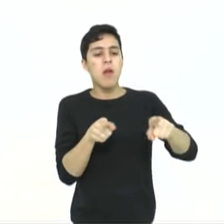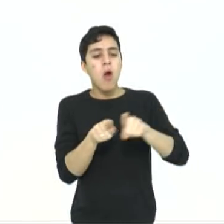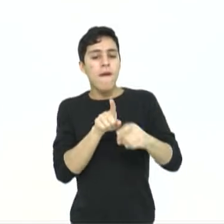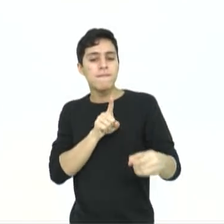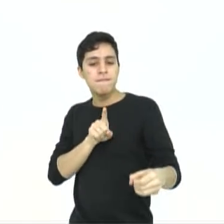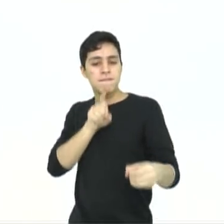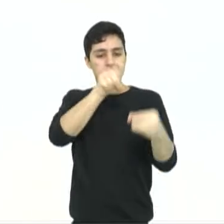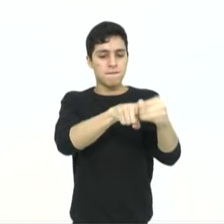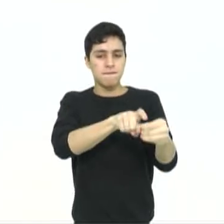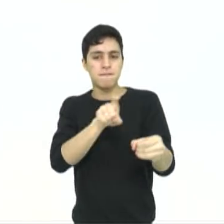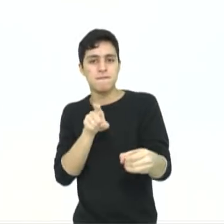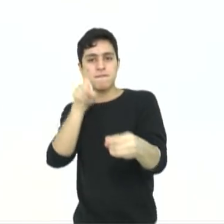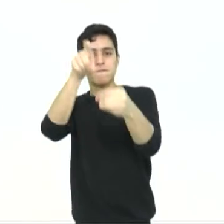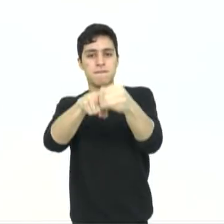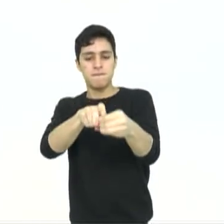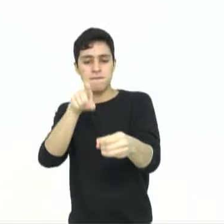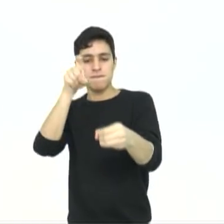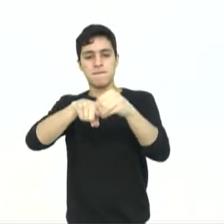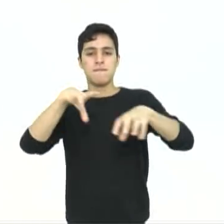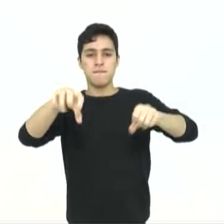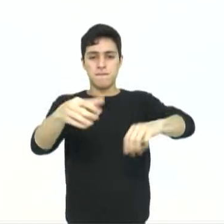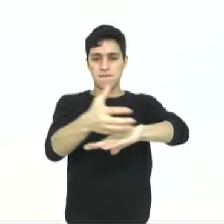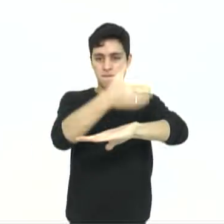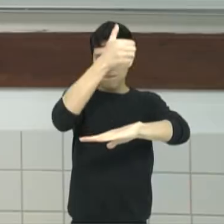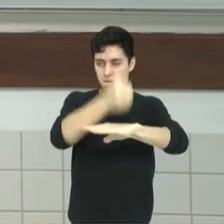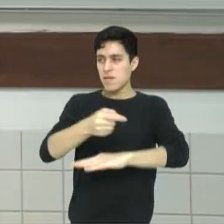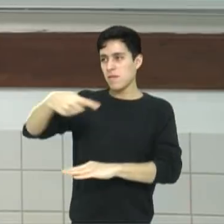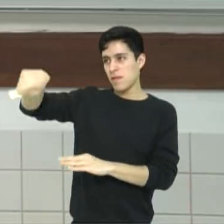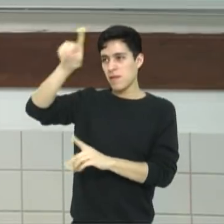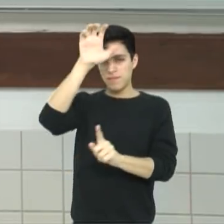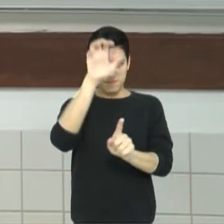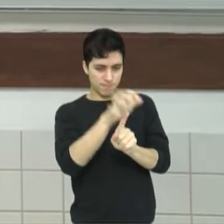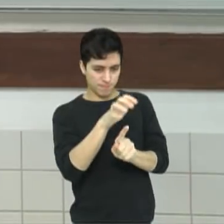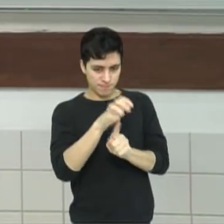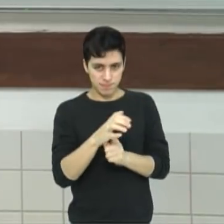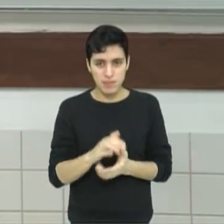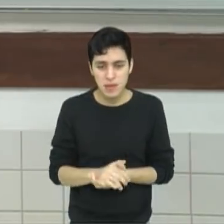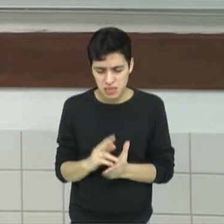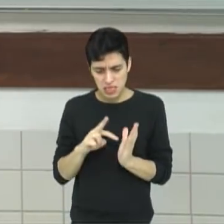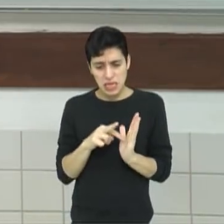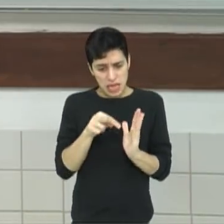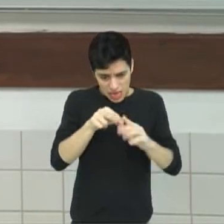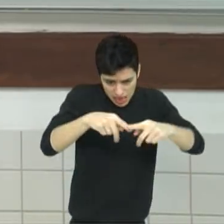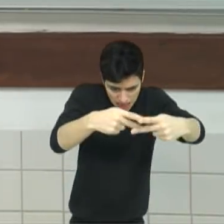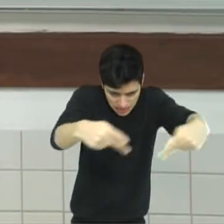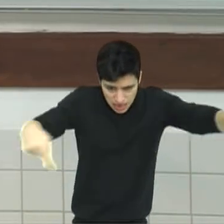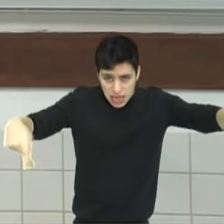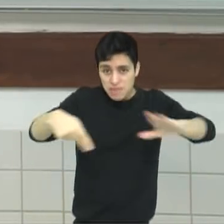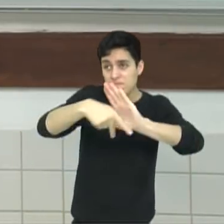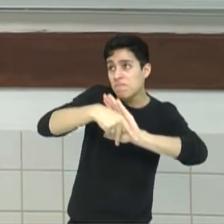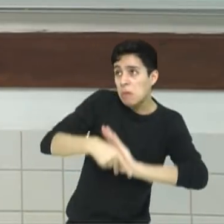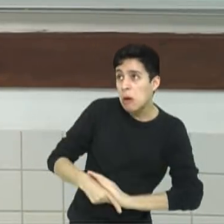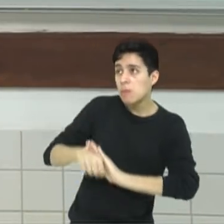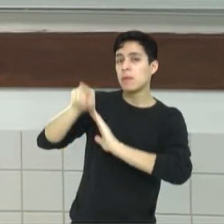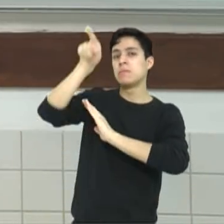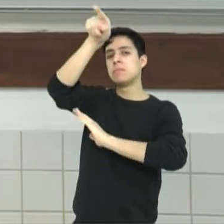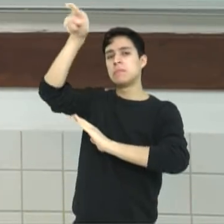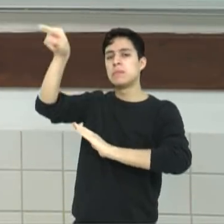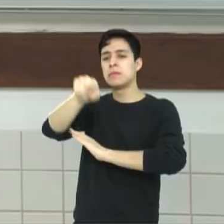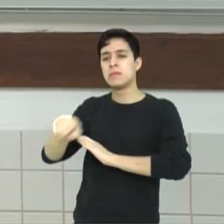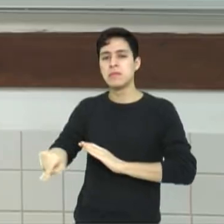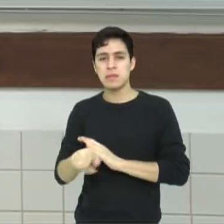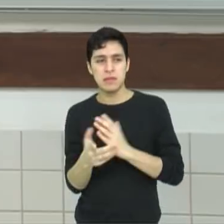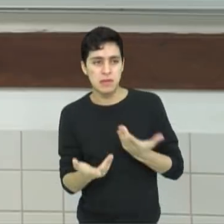protetorados, domínios ou áreas de influência. Eu falo até em propriedades, como vocês vão ver nas próximas aulas, chamado